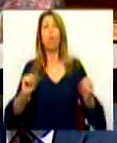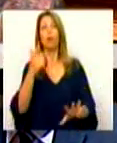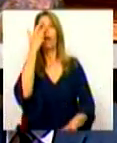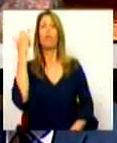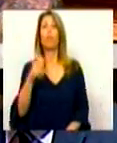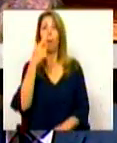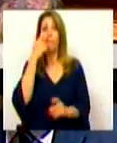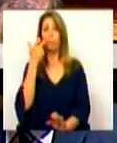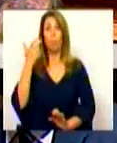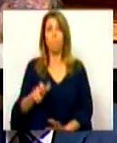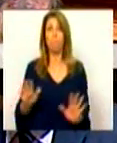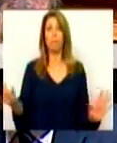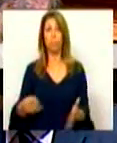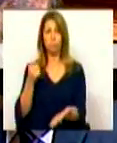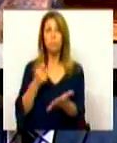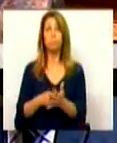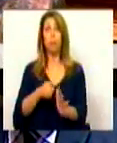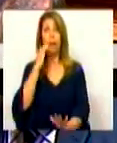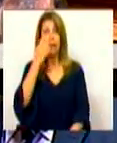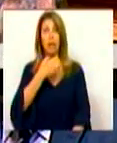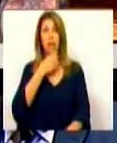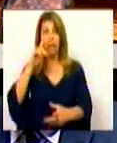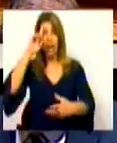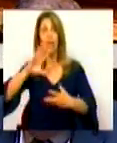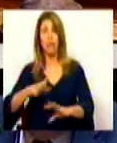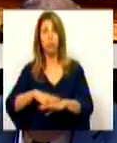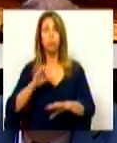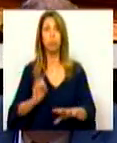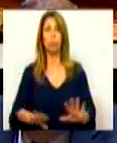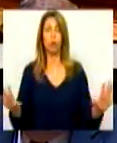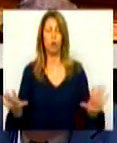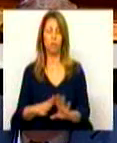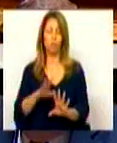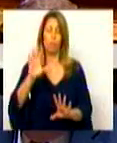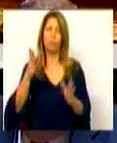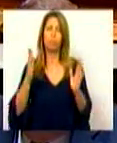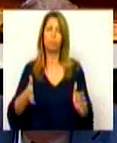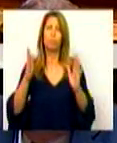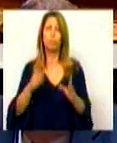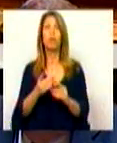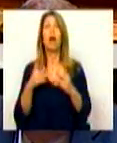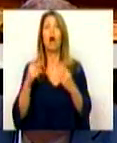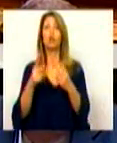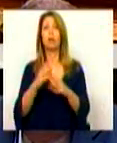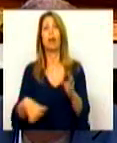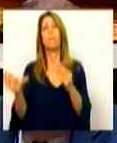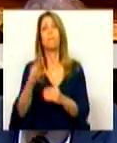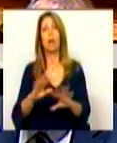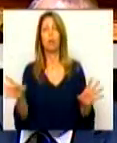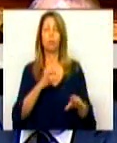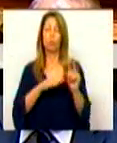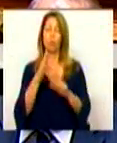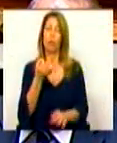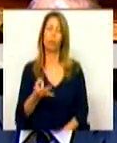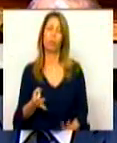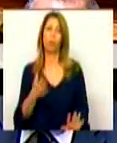reformados e pensionistas a pagar a crise, que o país não precisava de mais austeridade. Obrigado, Sr. Deputado, prefiro o seu.